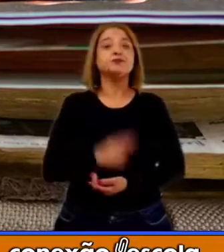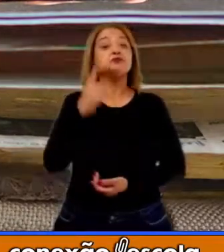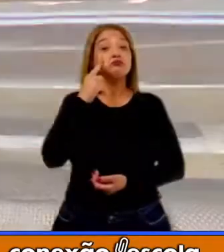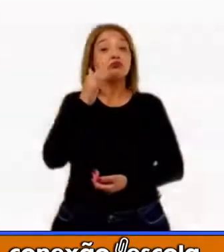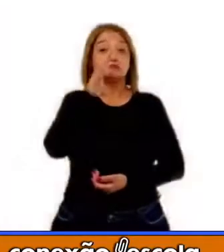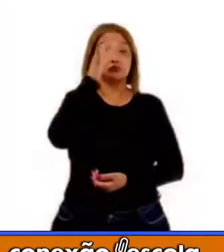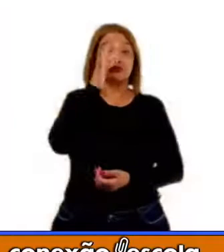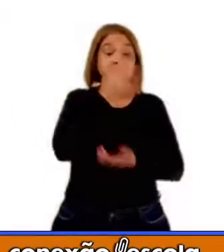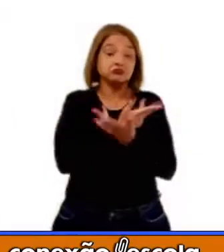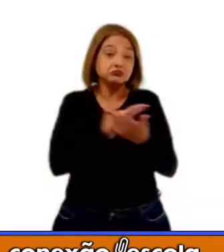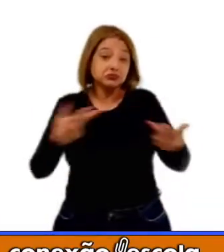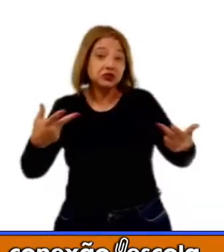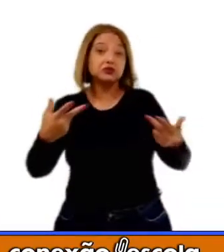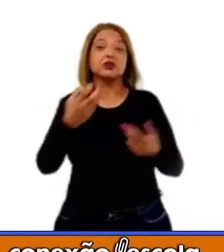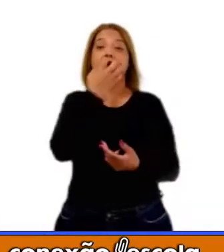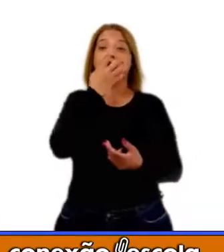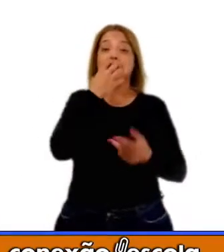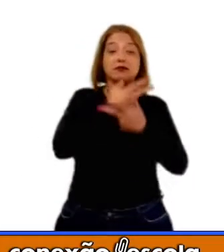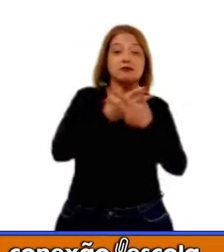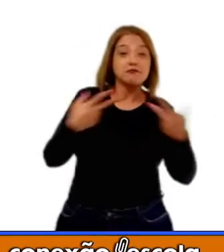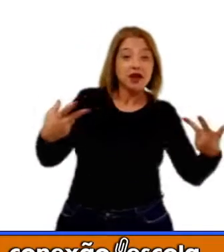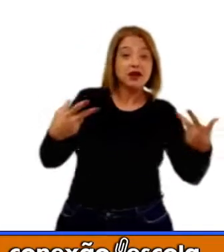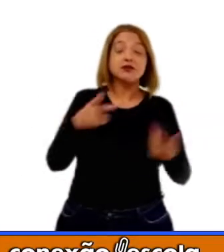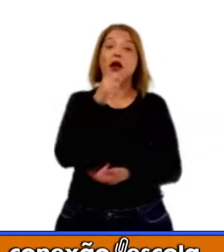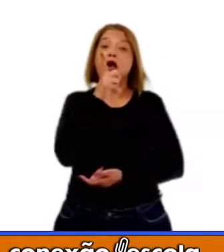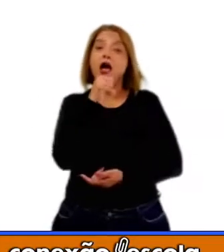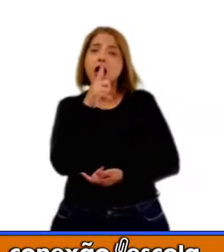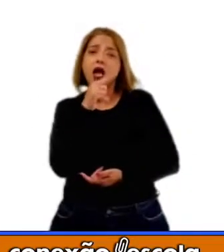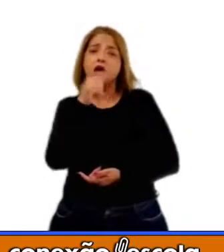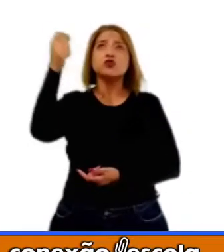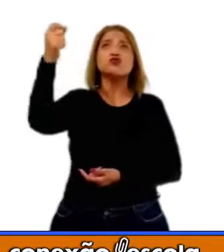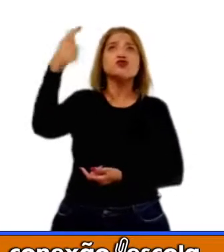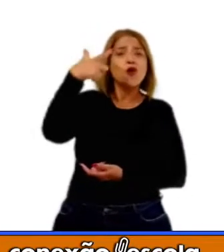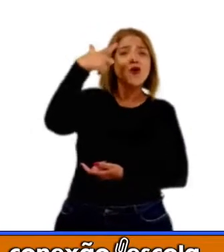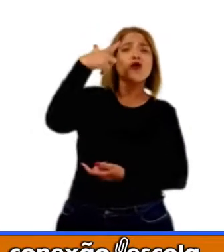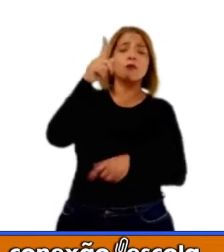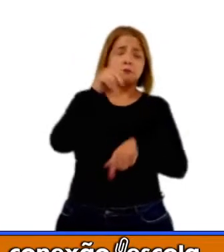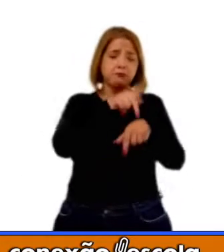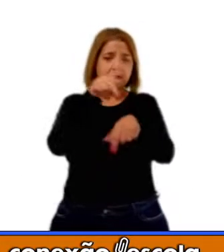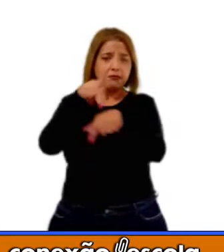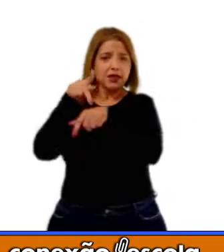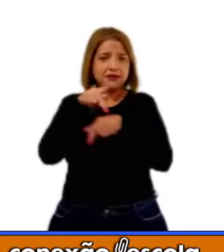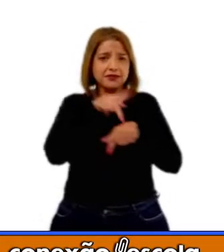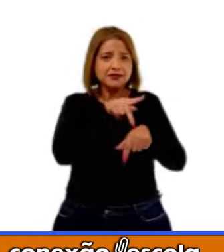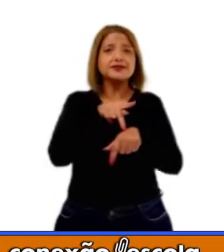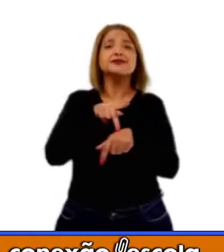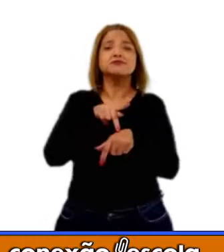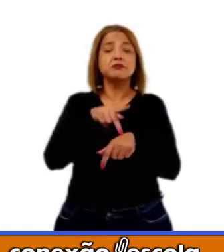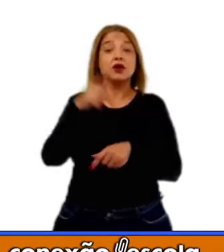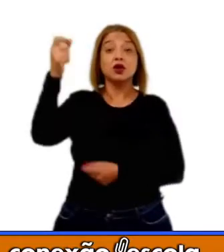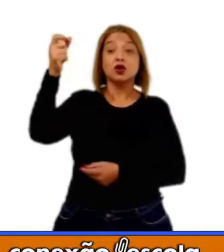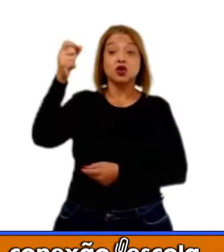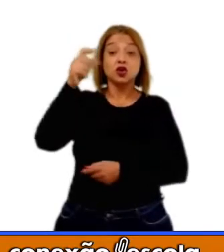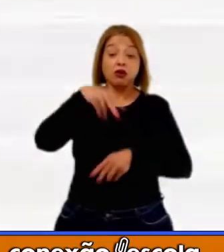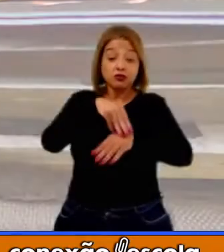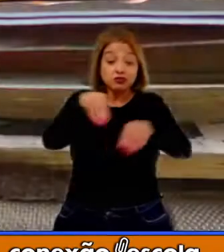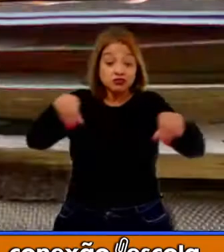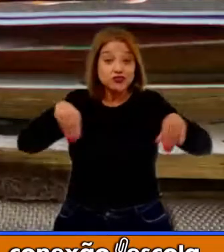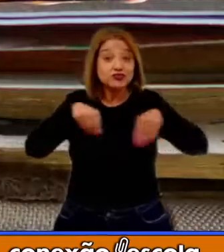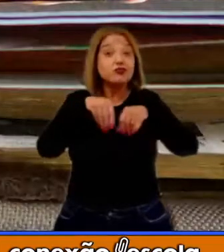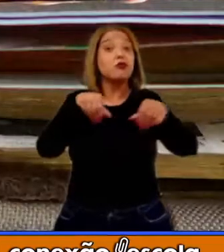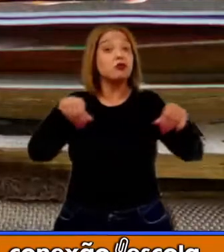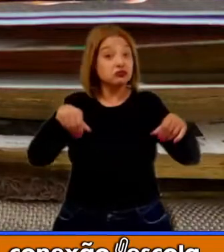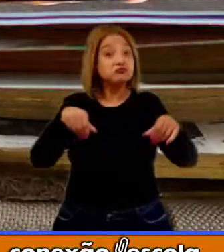Plantas, animais, água, solo, pedras. O sol, isso